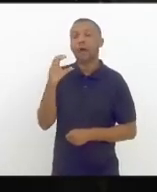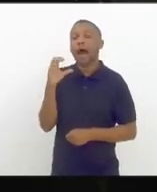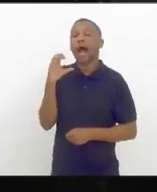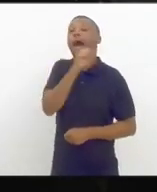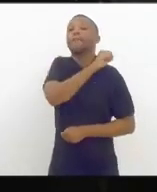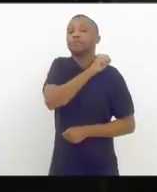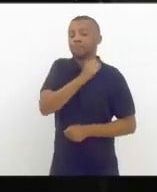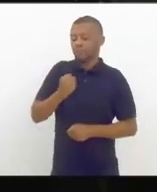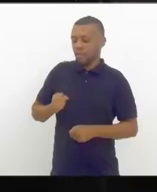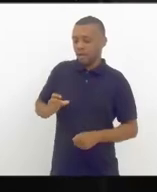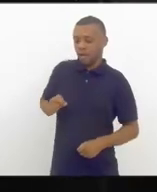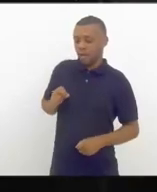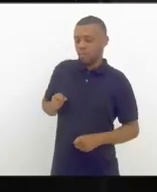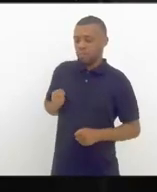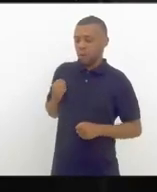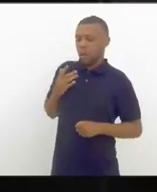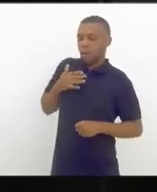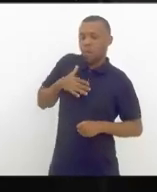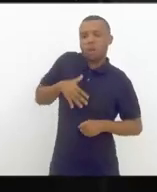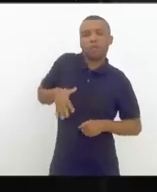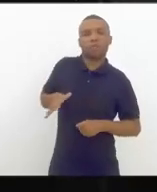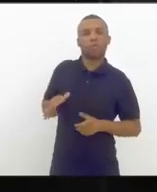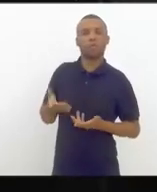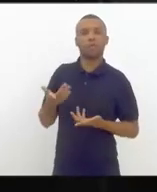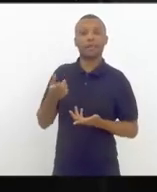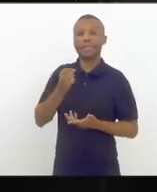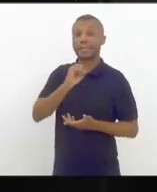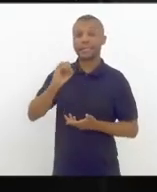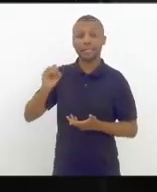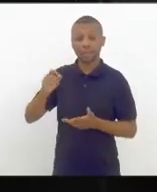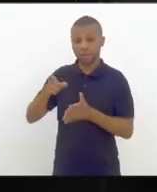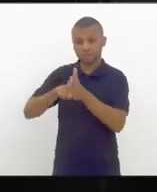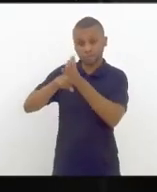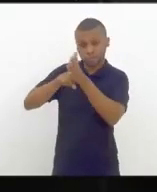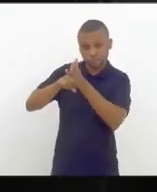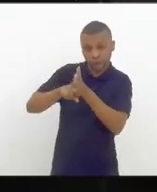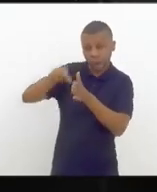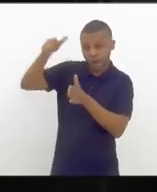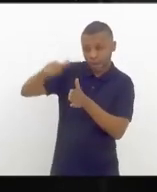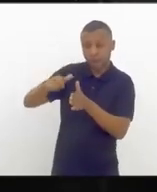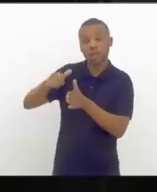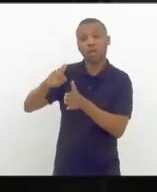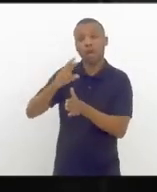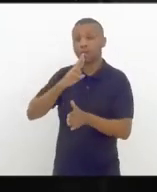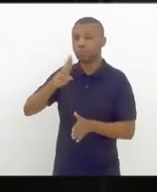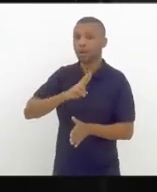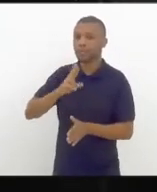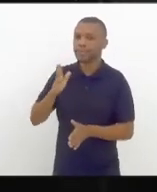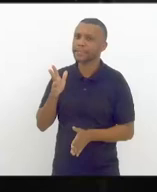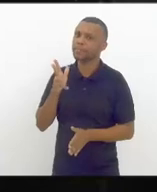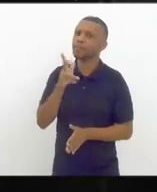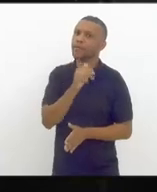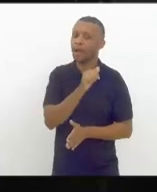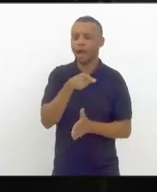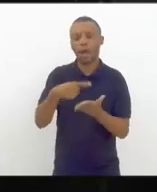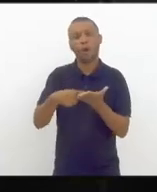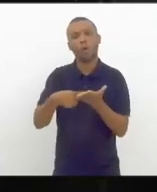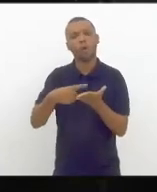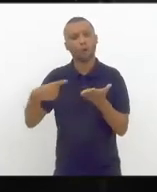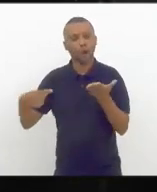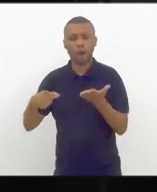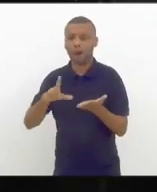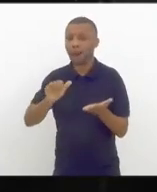então se demorar o diagnóstico se demorar os laudos isso pode é